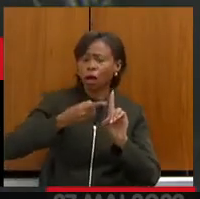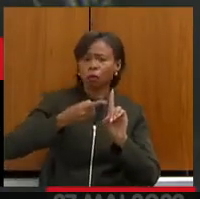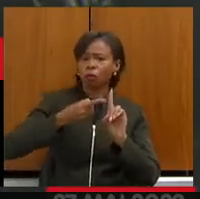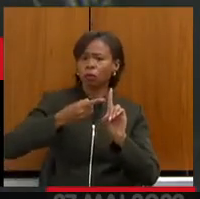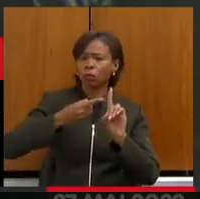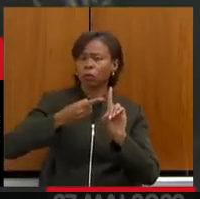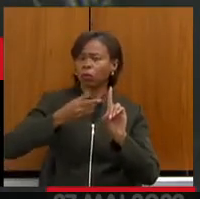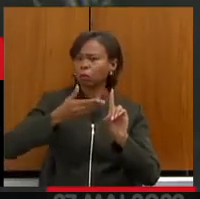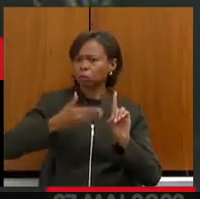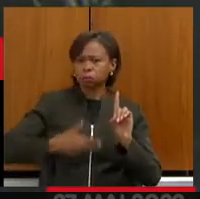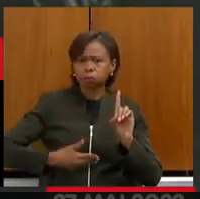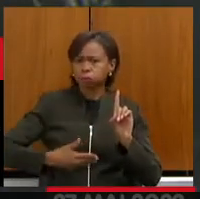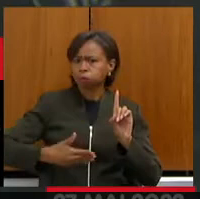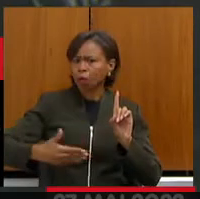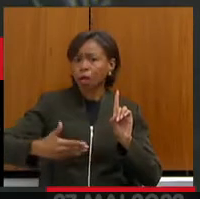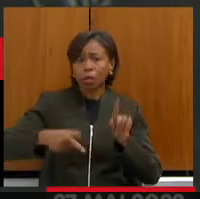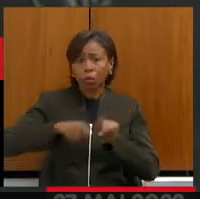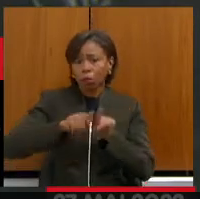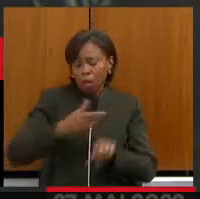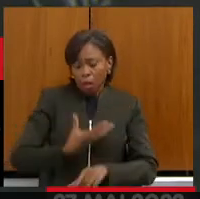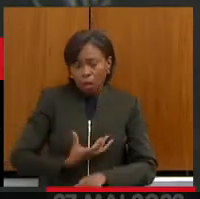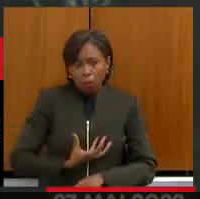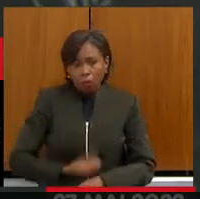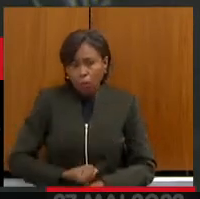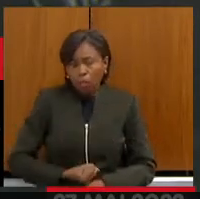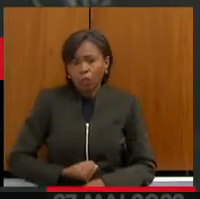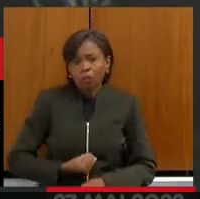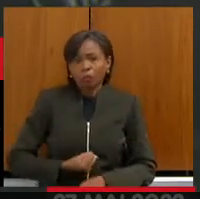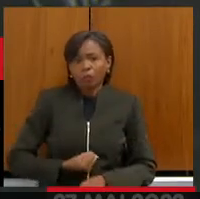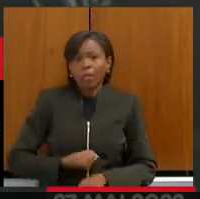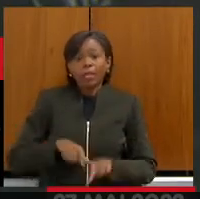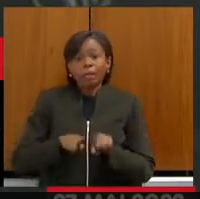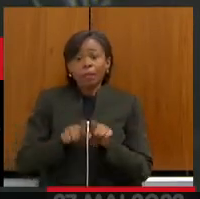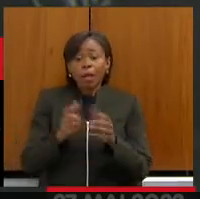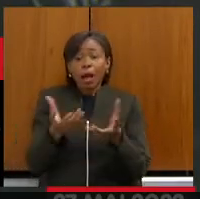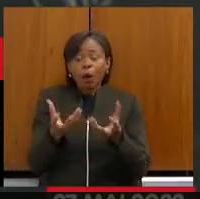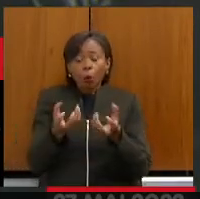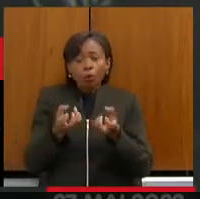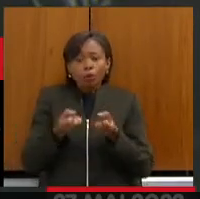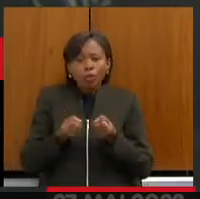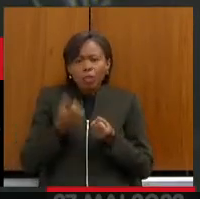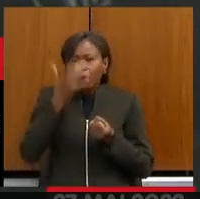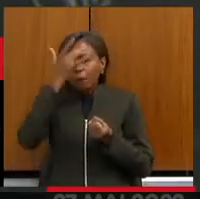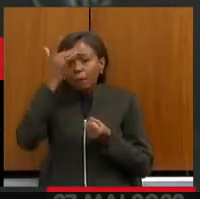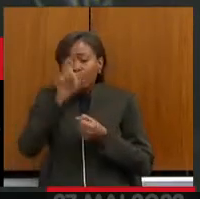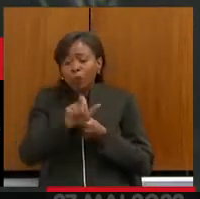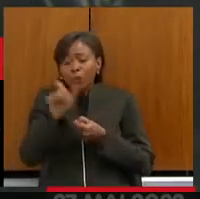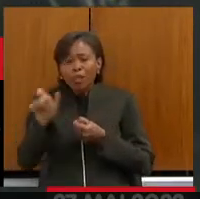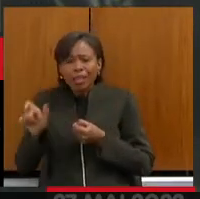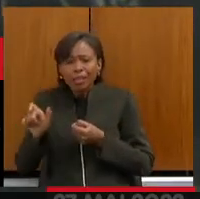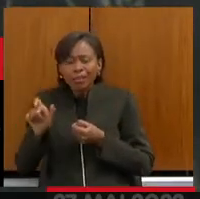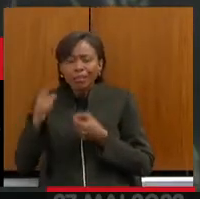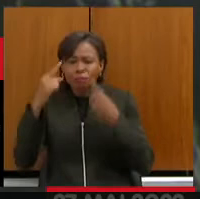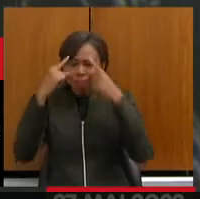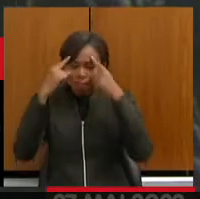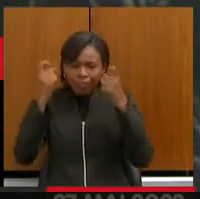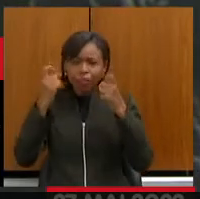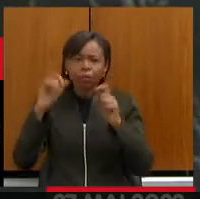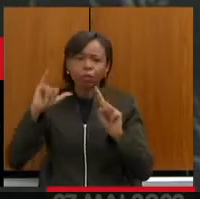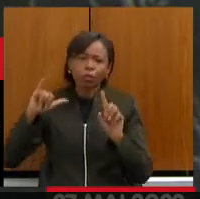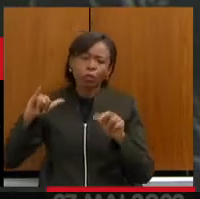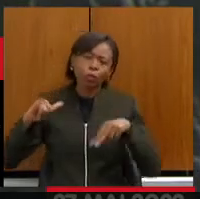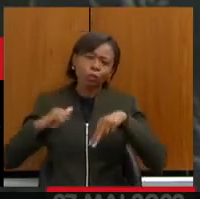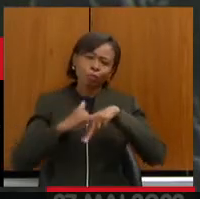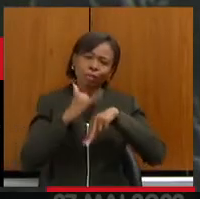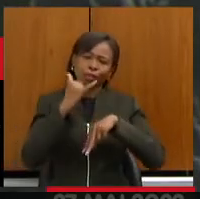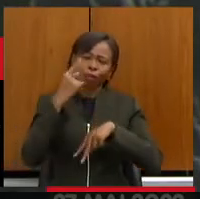e civilização e no acolhimento de vítimas de violência sexual a ampliação EA qualificação da